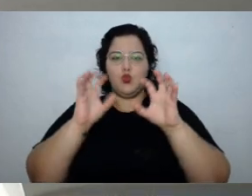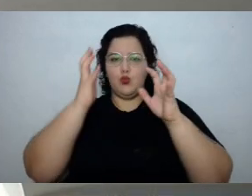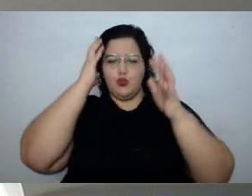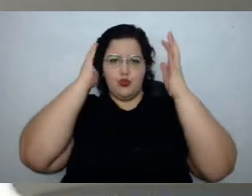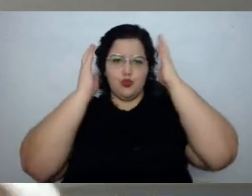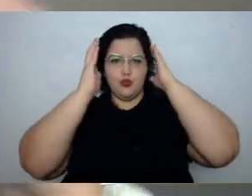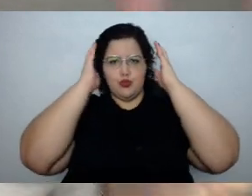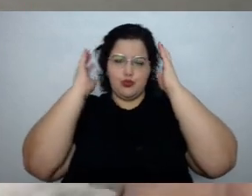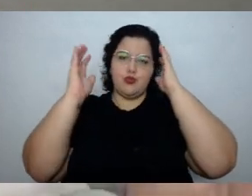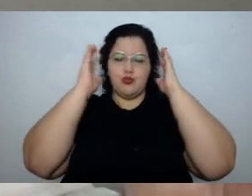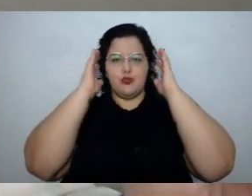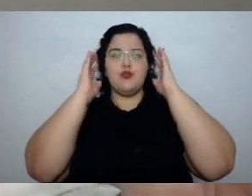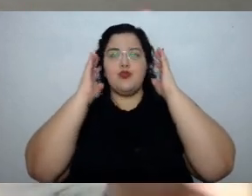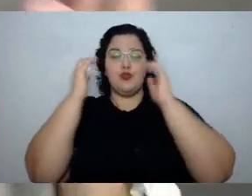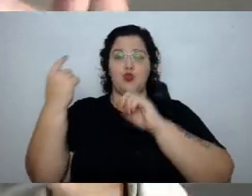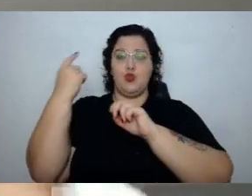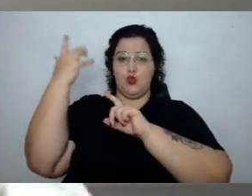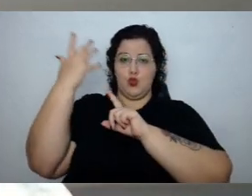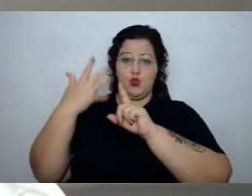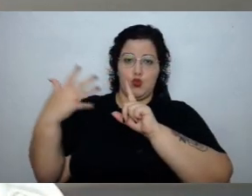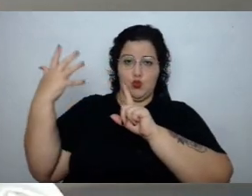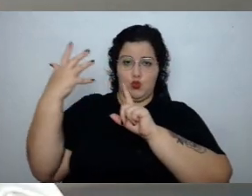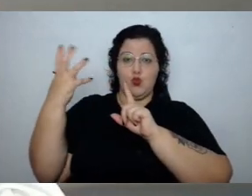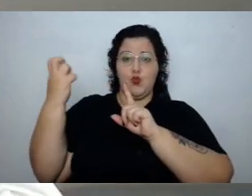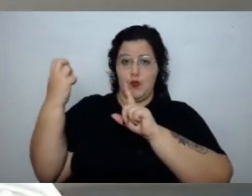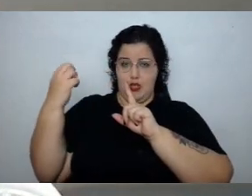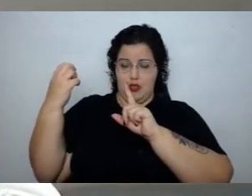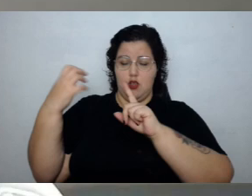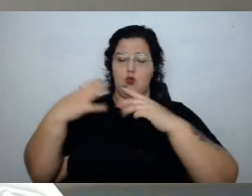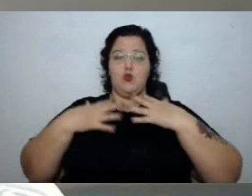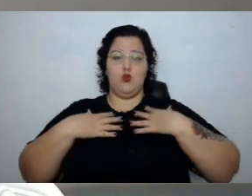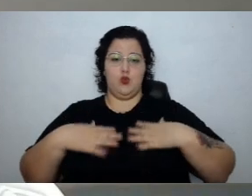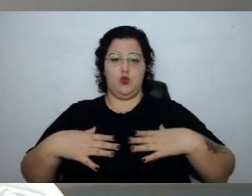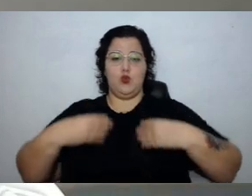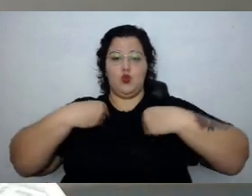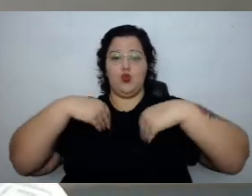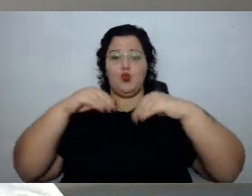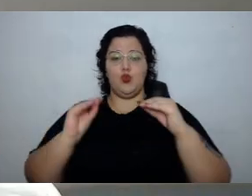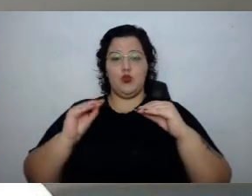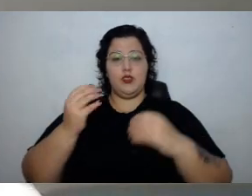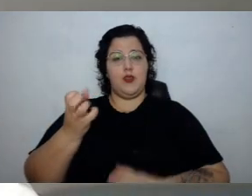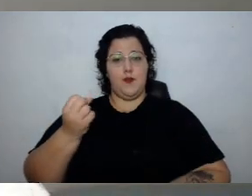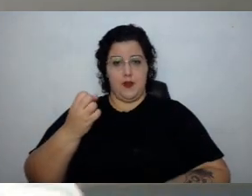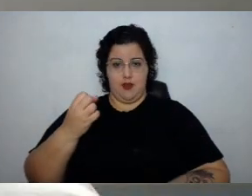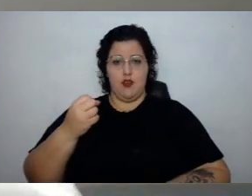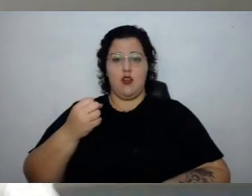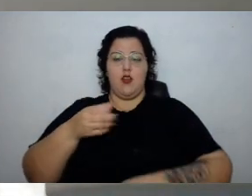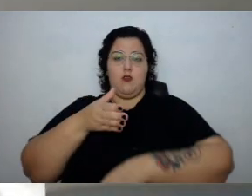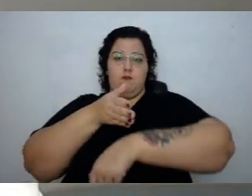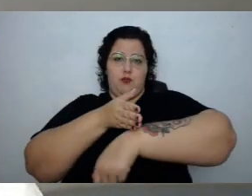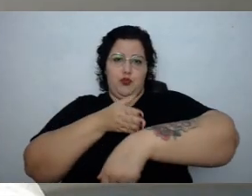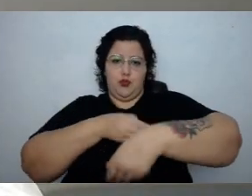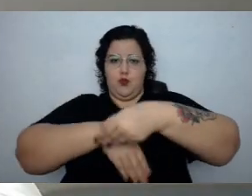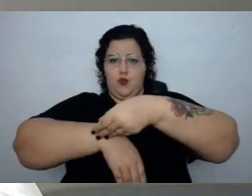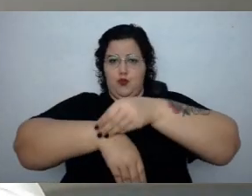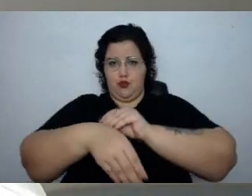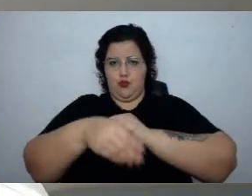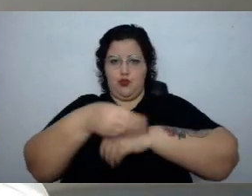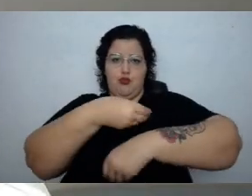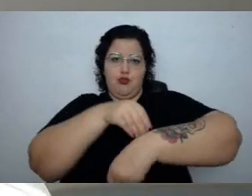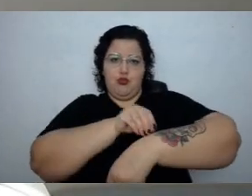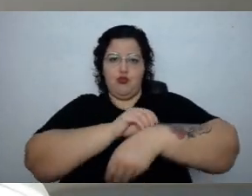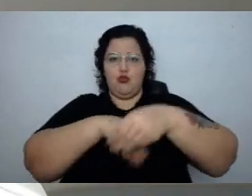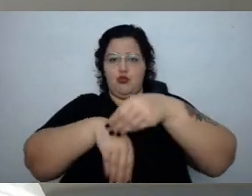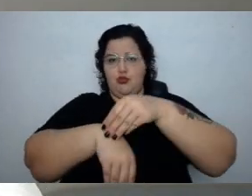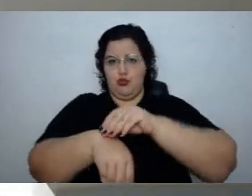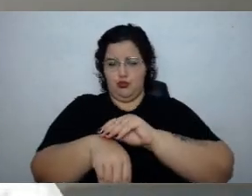para trás, ao fundo um painel branco, e eu visto uma camisa branca, de manga longa, dobrada na